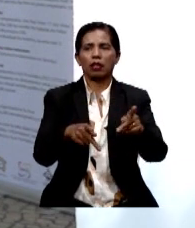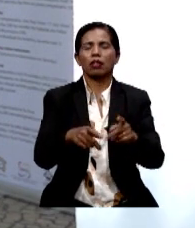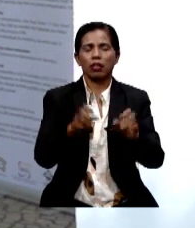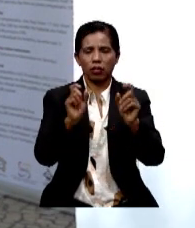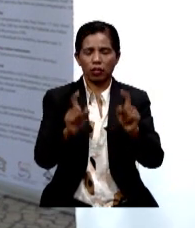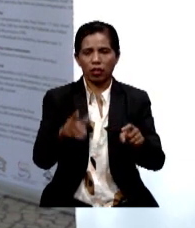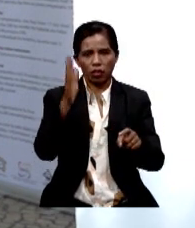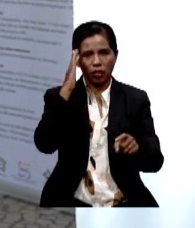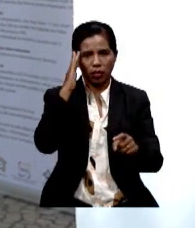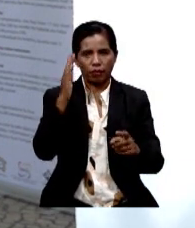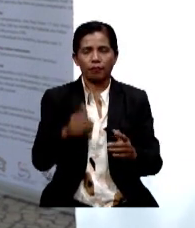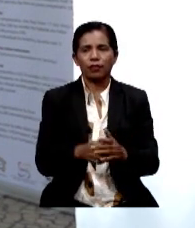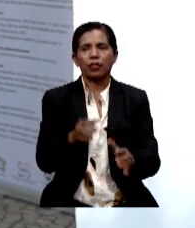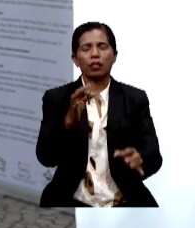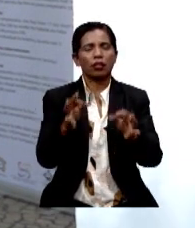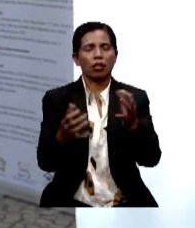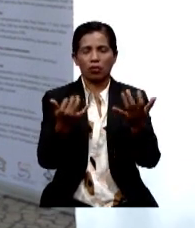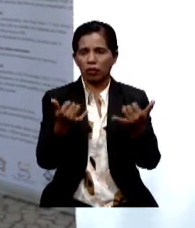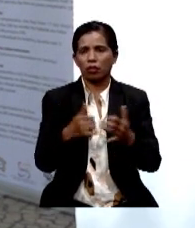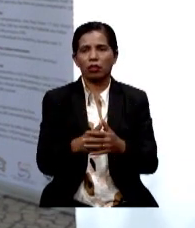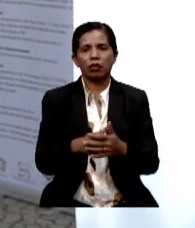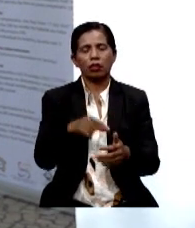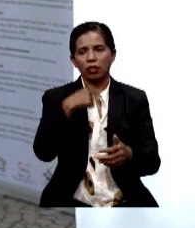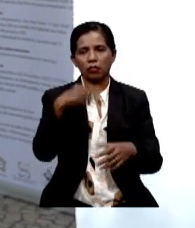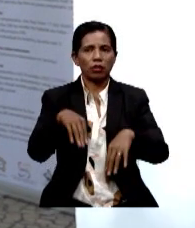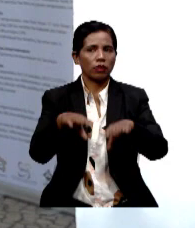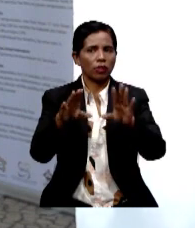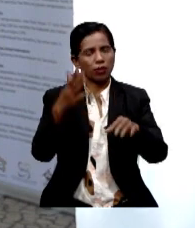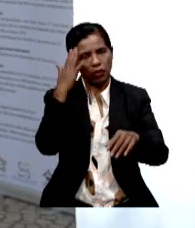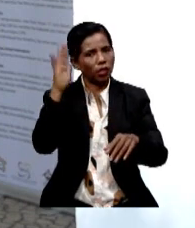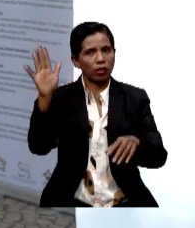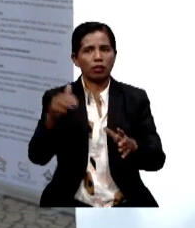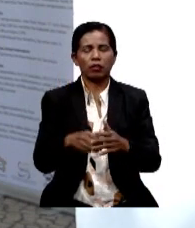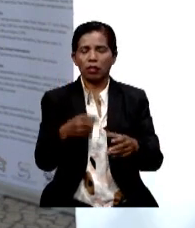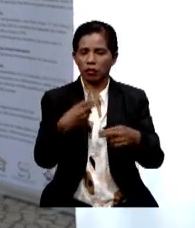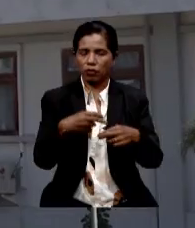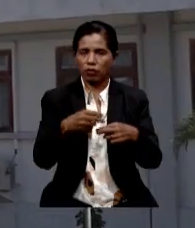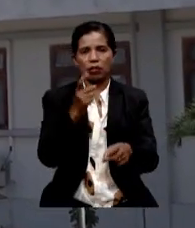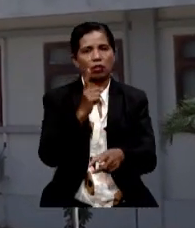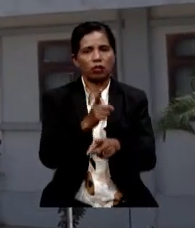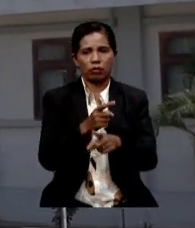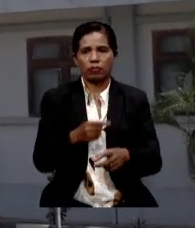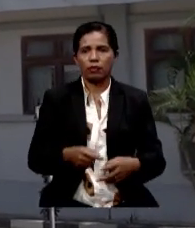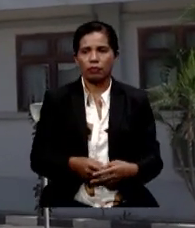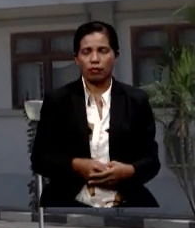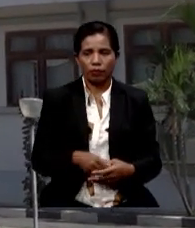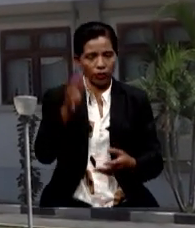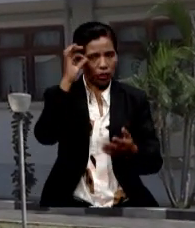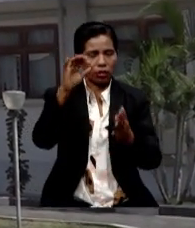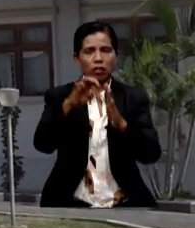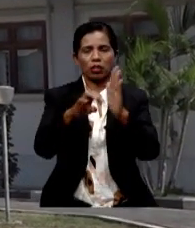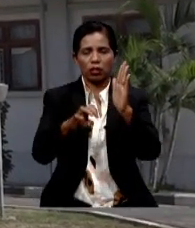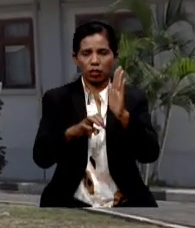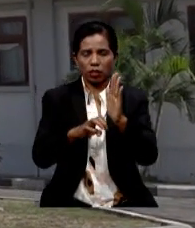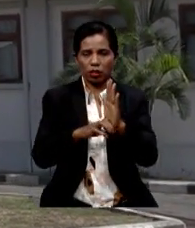minha tem que atene. Mas infelizmente se macfan fala nia lá atene. Nesse ser tu. Secretário de Estado de Terras